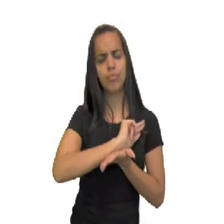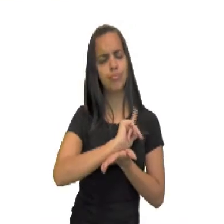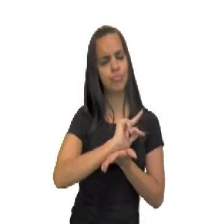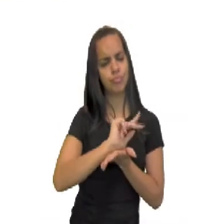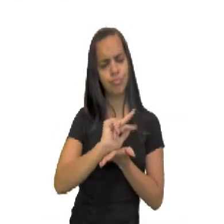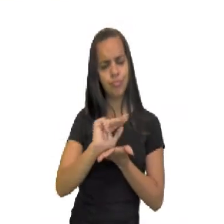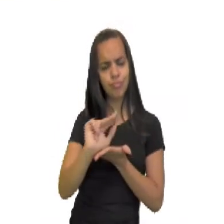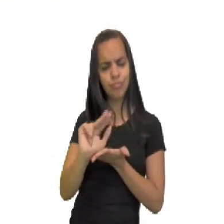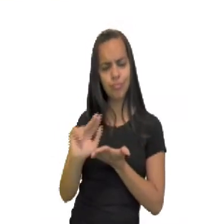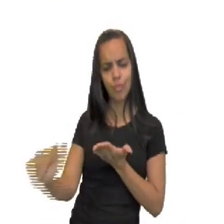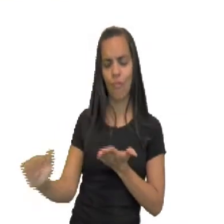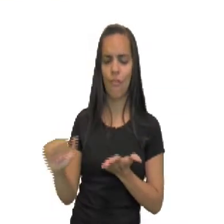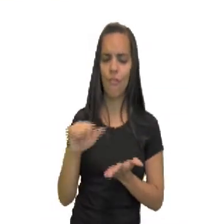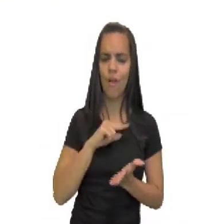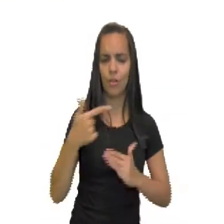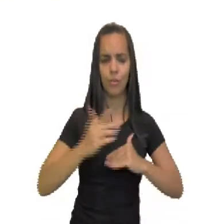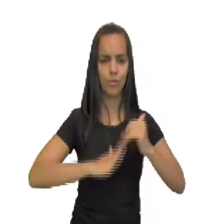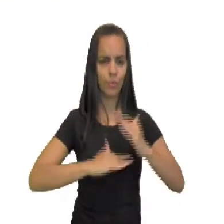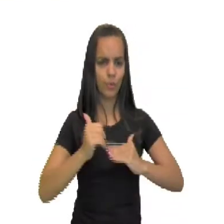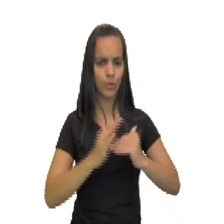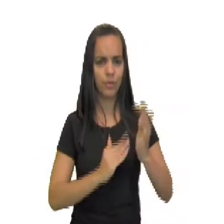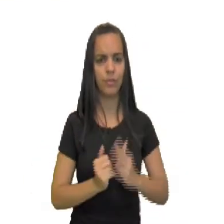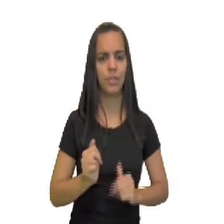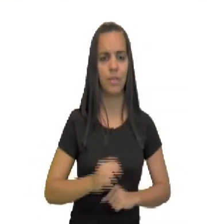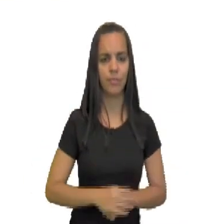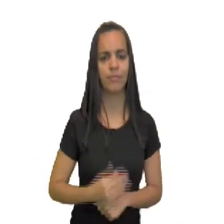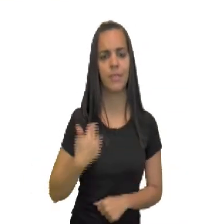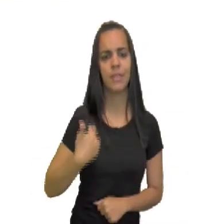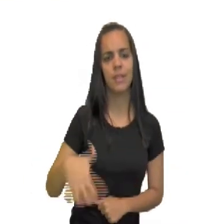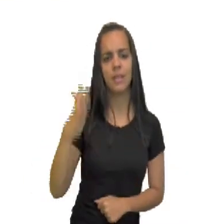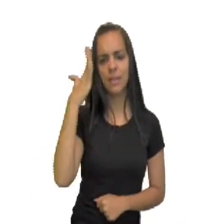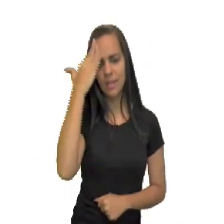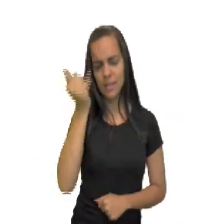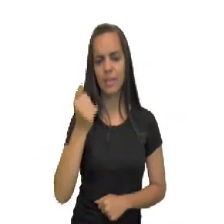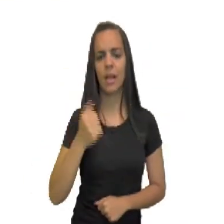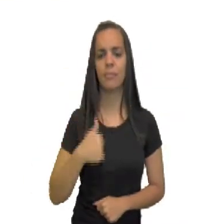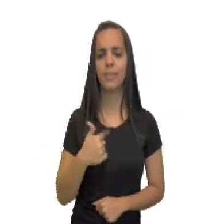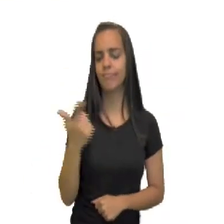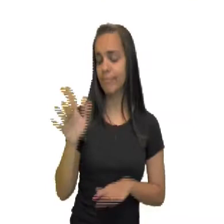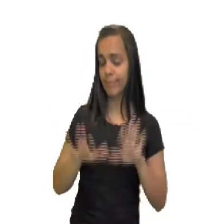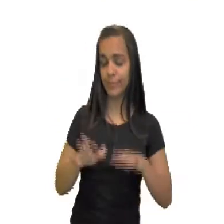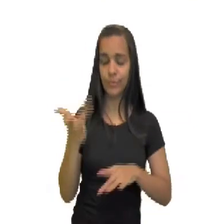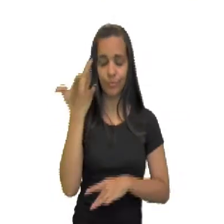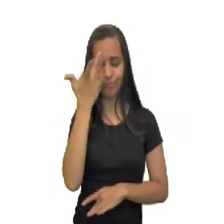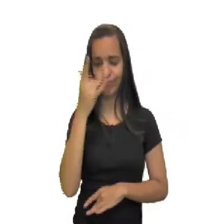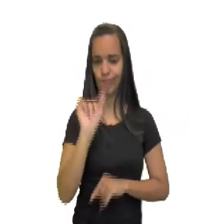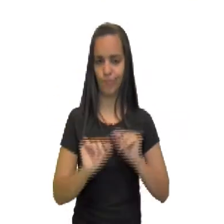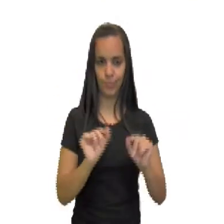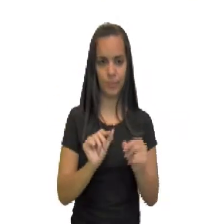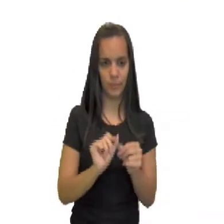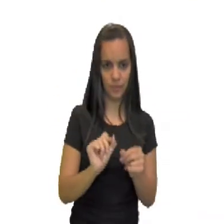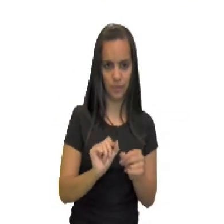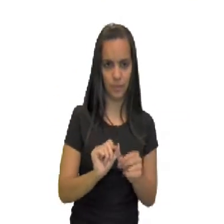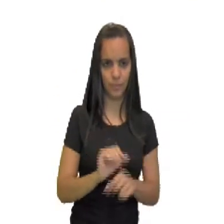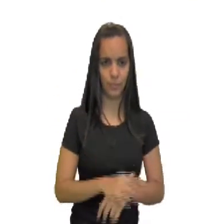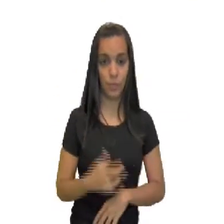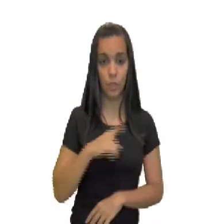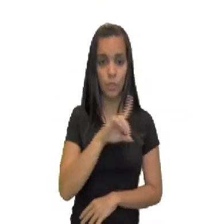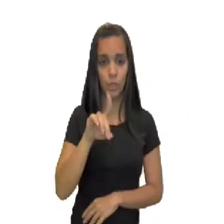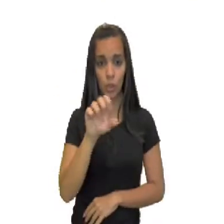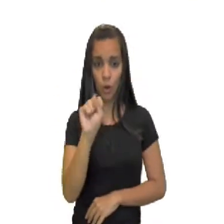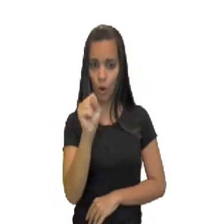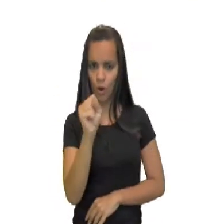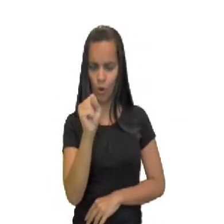outras funções, até sem saber que está exercendo. Em todo dia 8 de março,